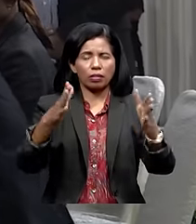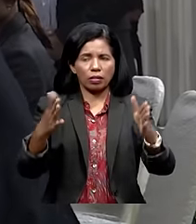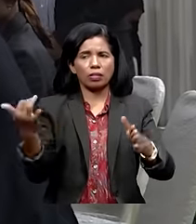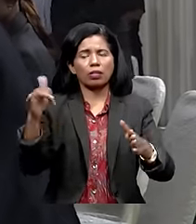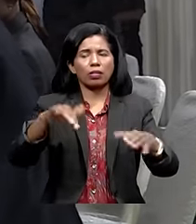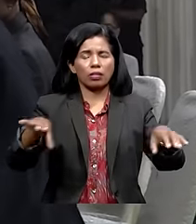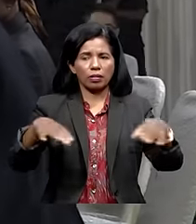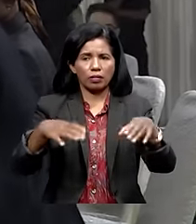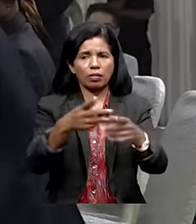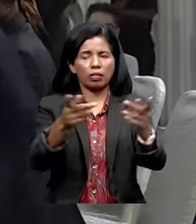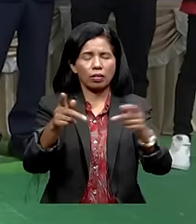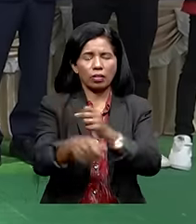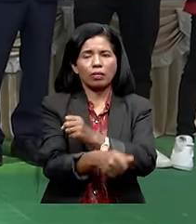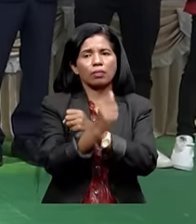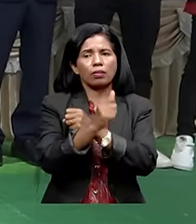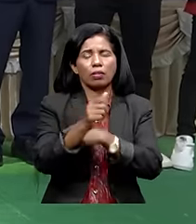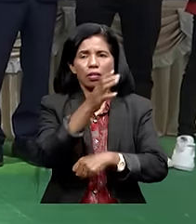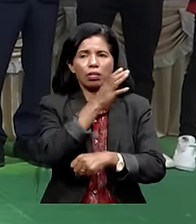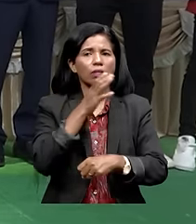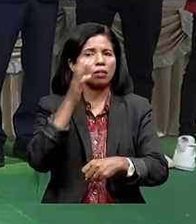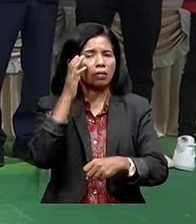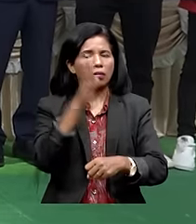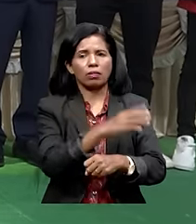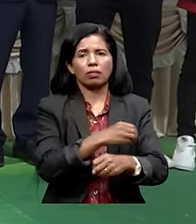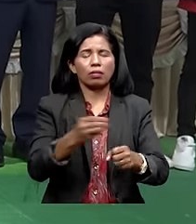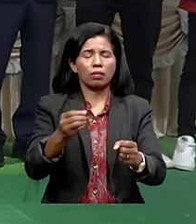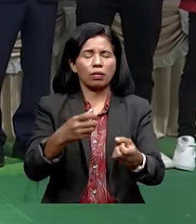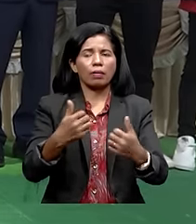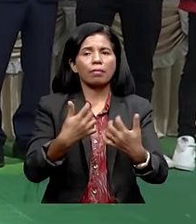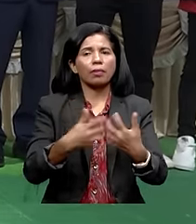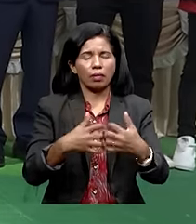servicio y área pesca, agricultura, no mecánico. Equipa cobertura, GMN.